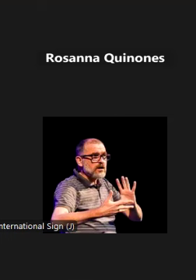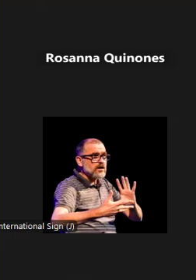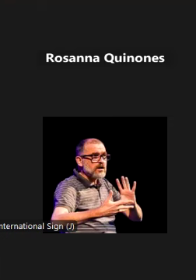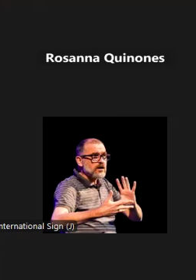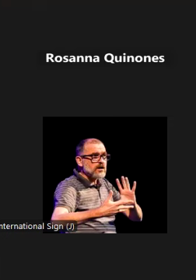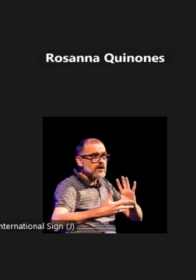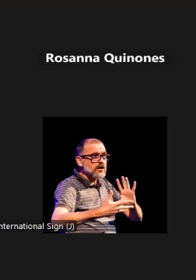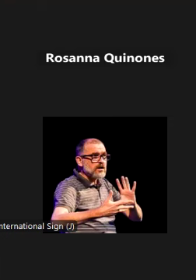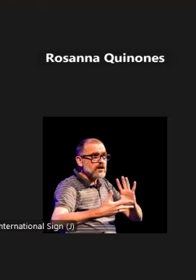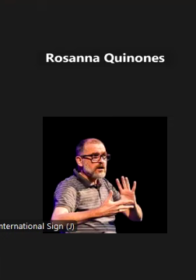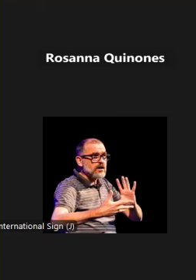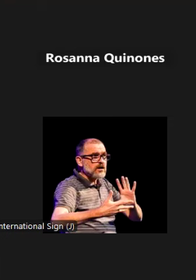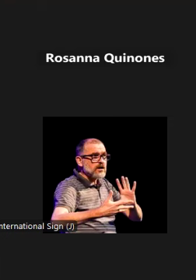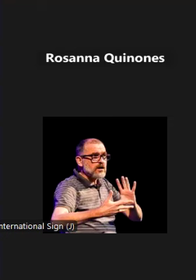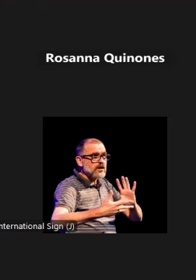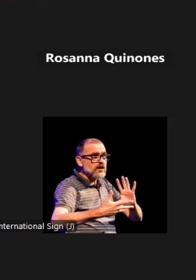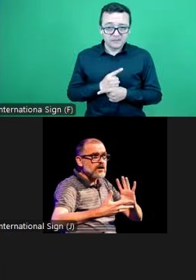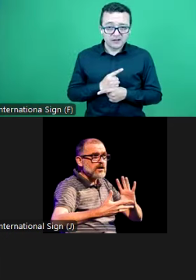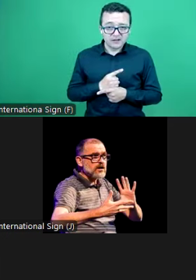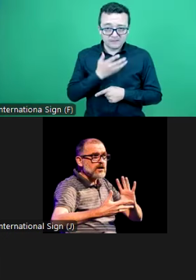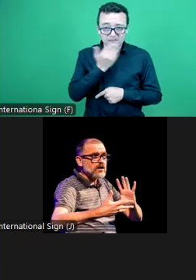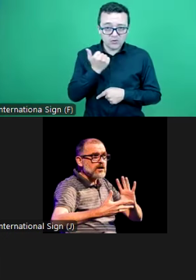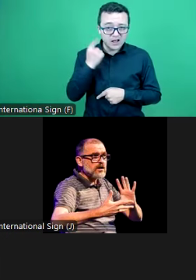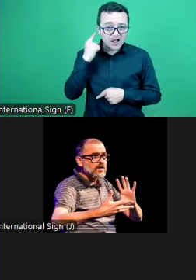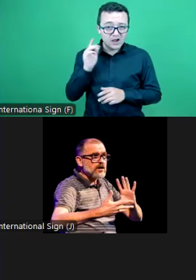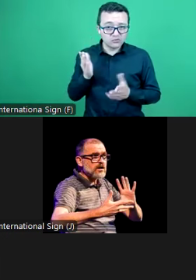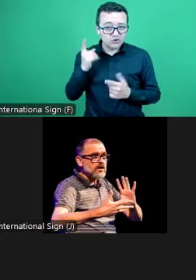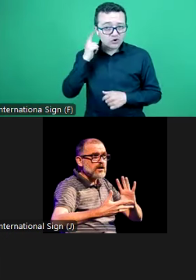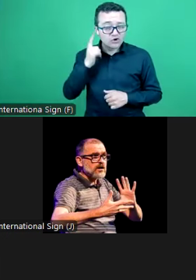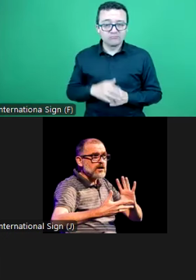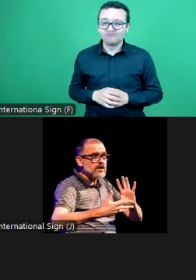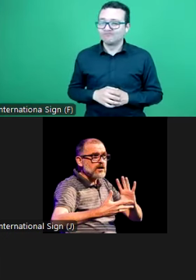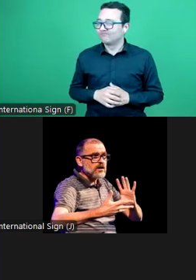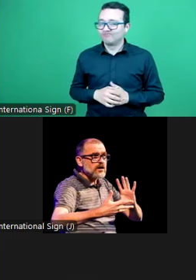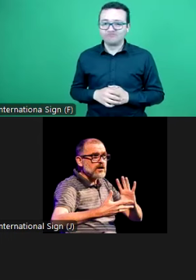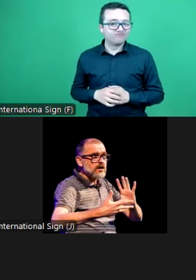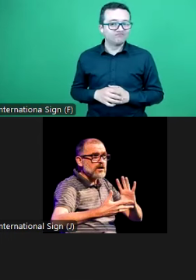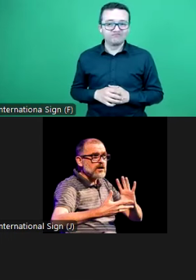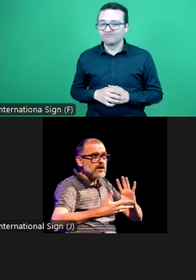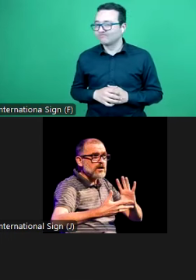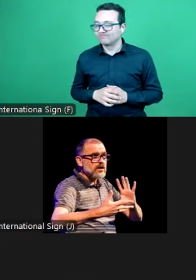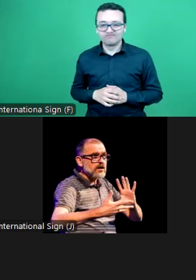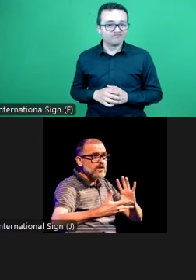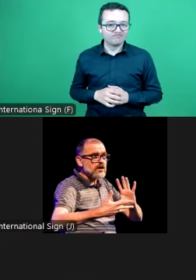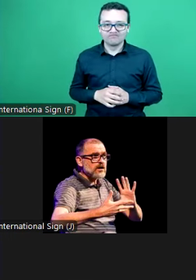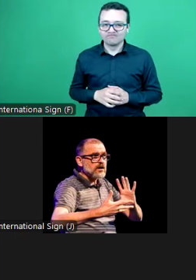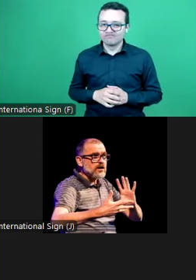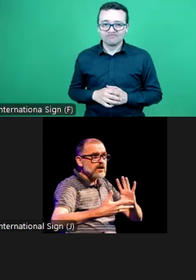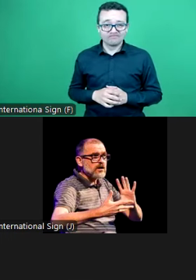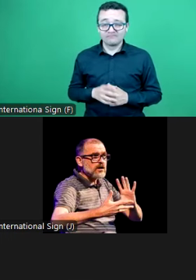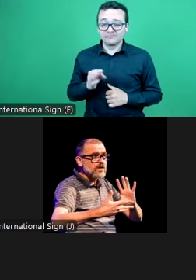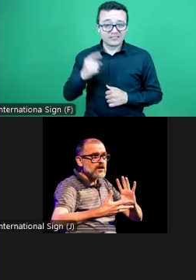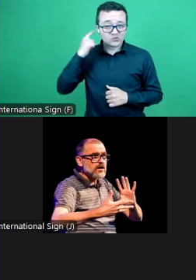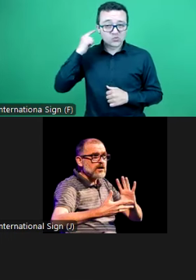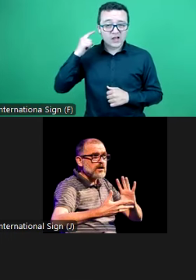¿Me confirman, por favor, si logran mejorar mi audio? Estão me ouvindo agora? Logramos mejorar tu audio. Te escuchamos, pero muy